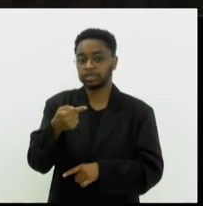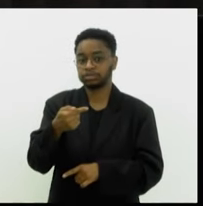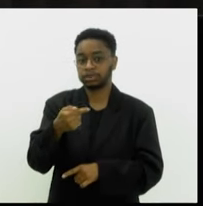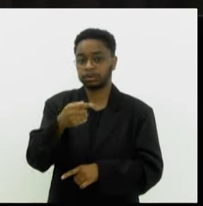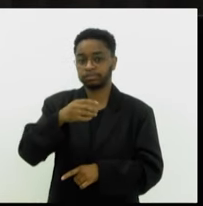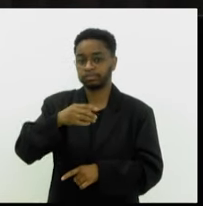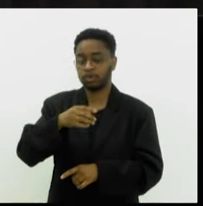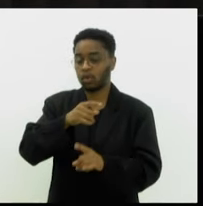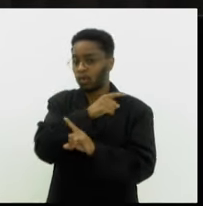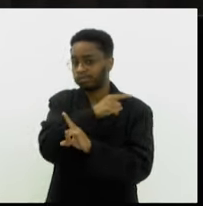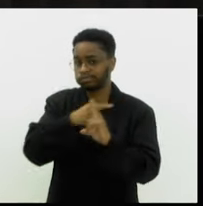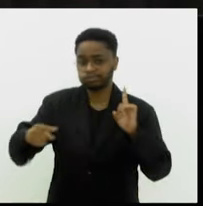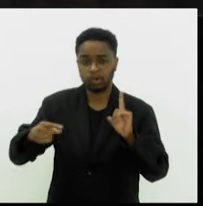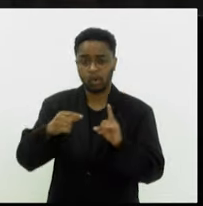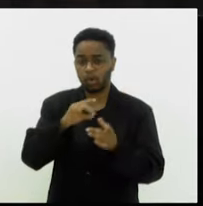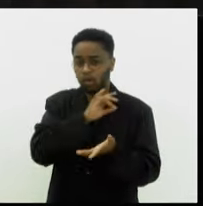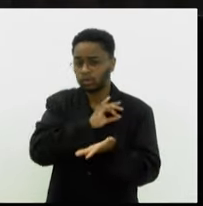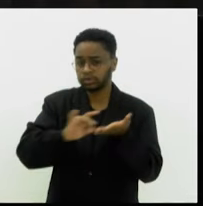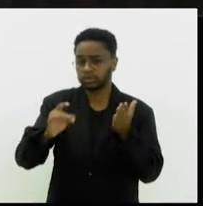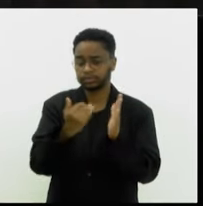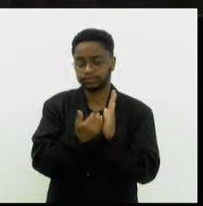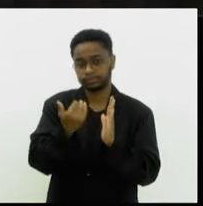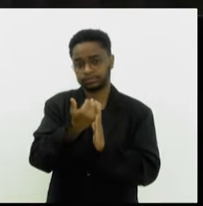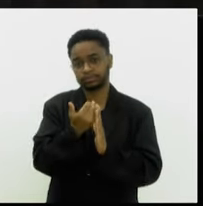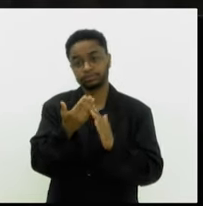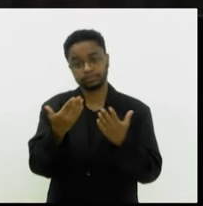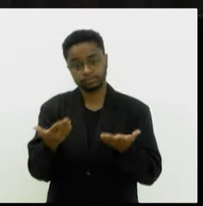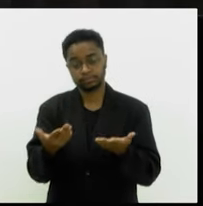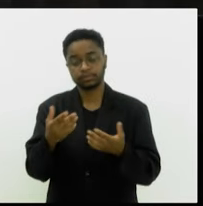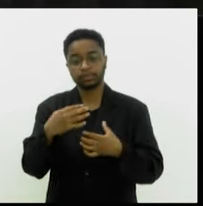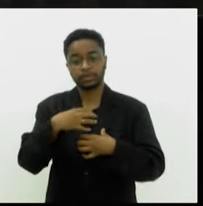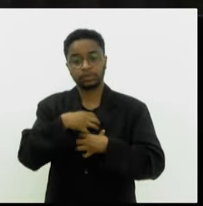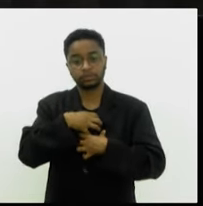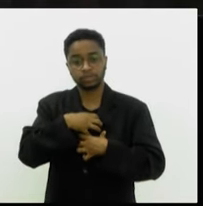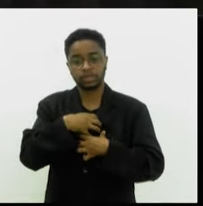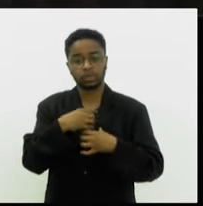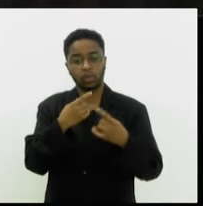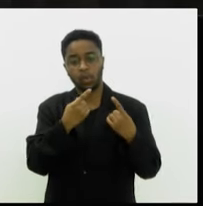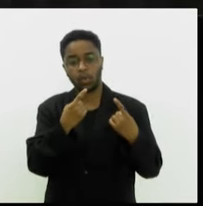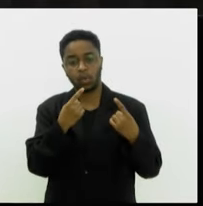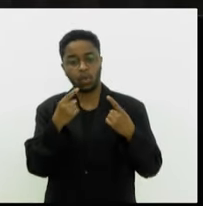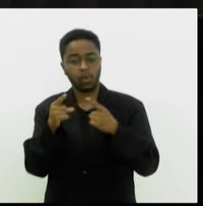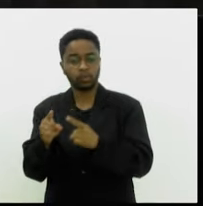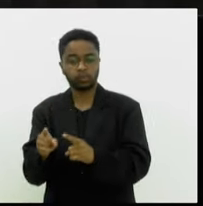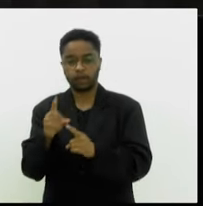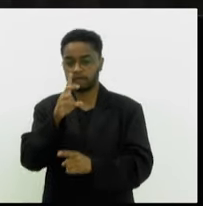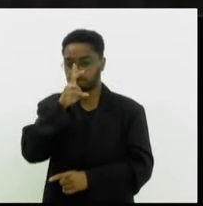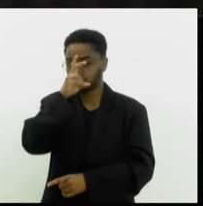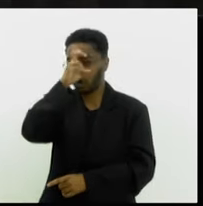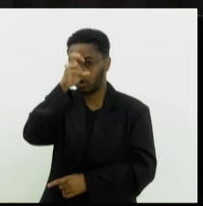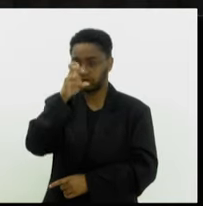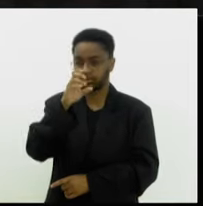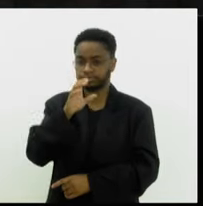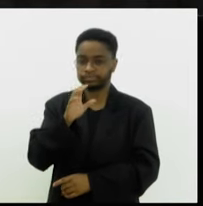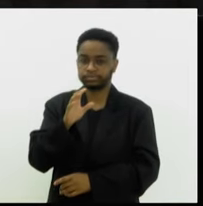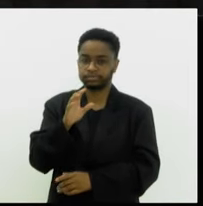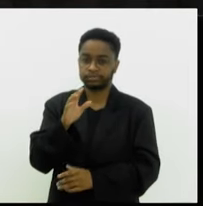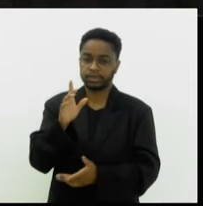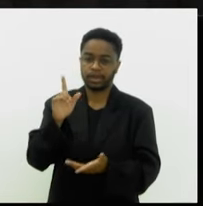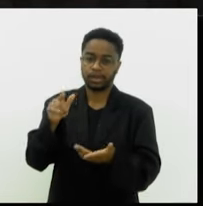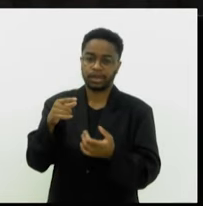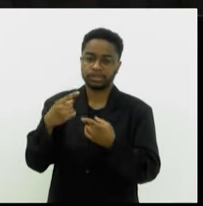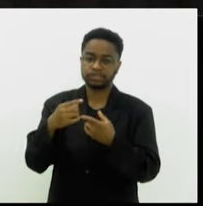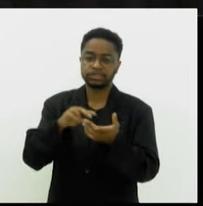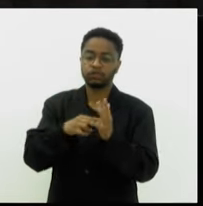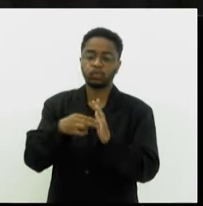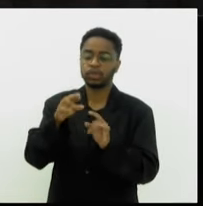abomina. Odiar é ter assim um sentimento contrário, muito forte. E abominar é